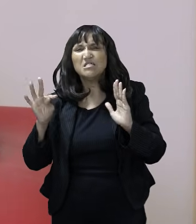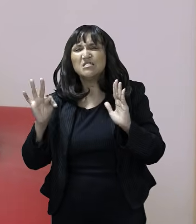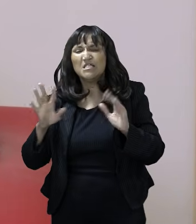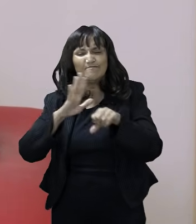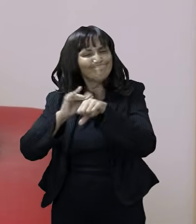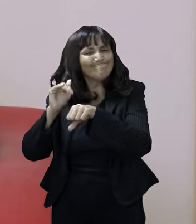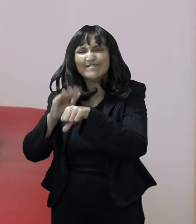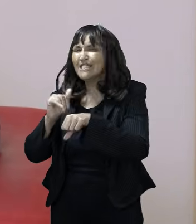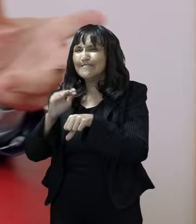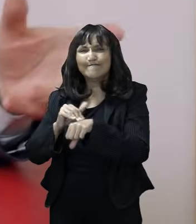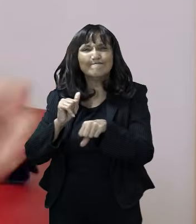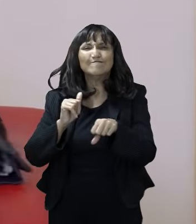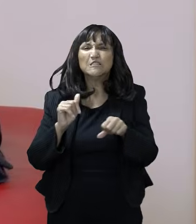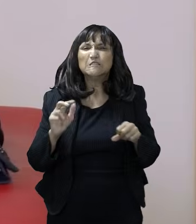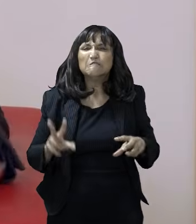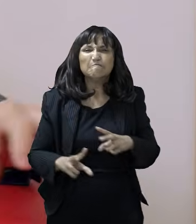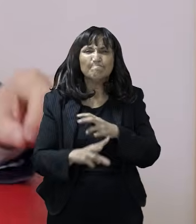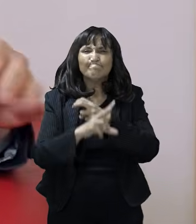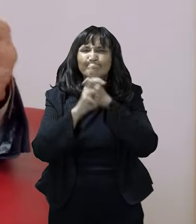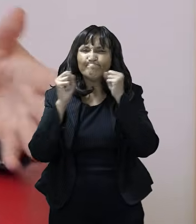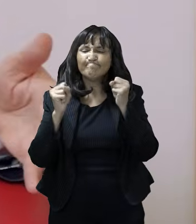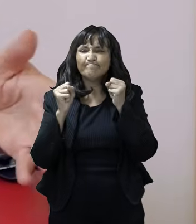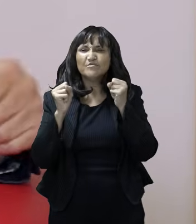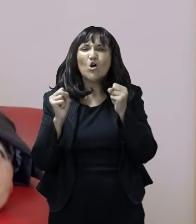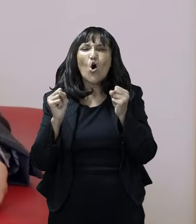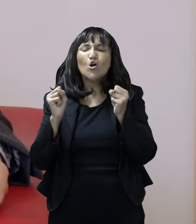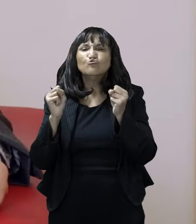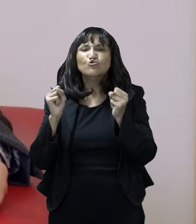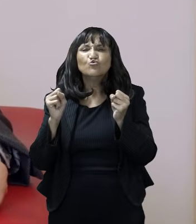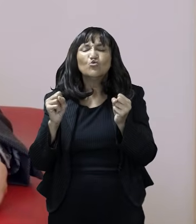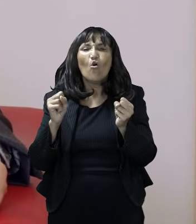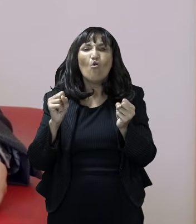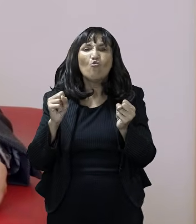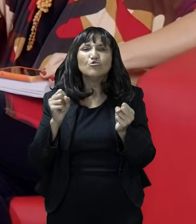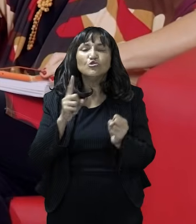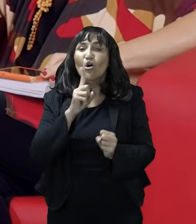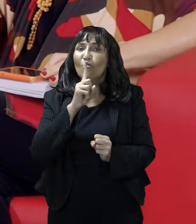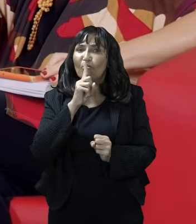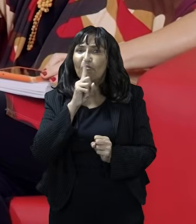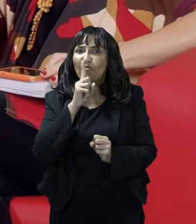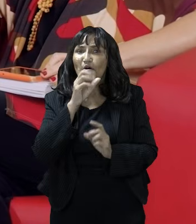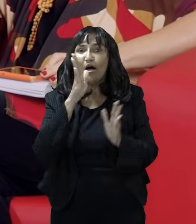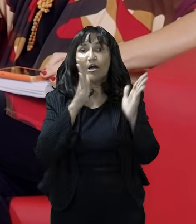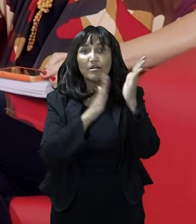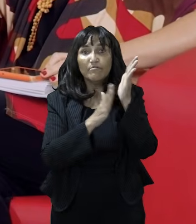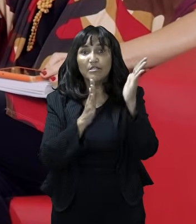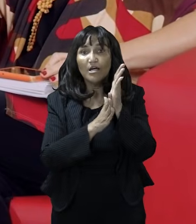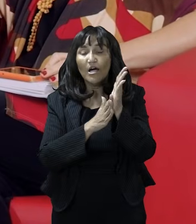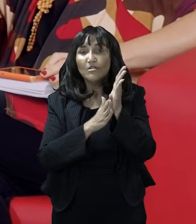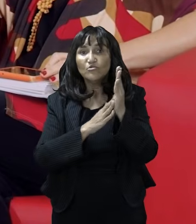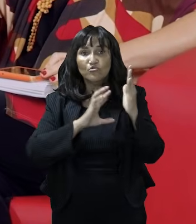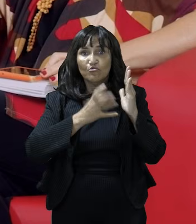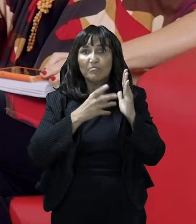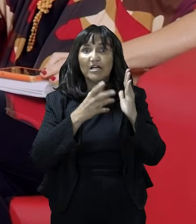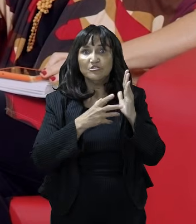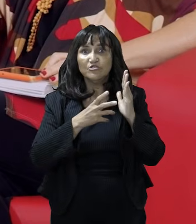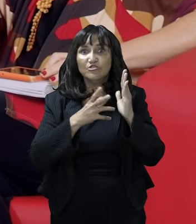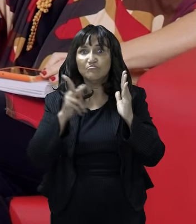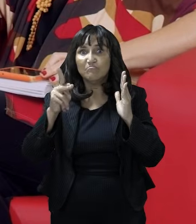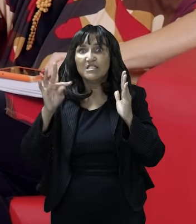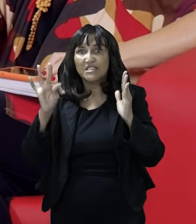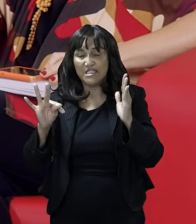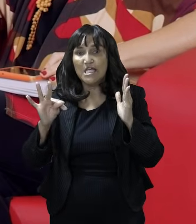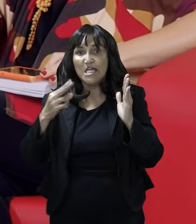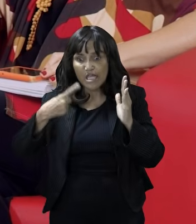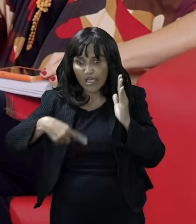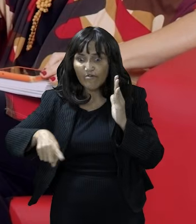muito grande do PT. Você viu que todo aniversário do PT ele vai, entendeu? E você percebe que ele fica contente,